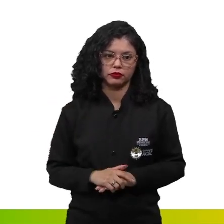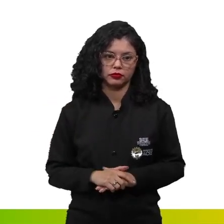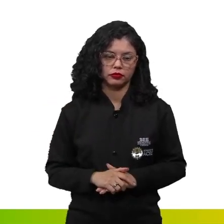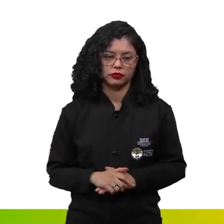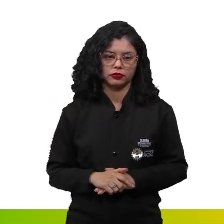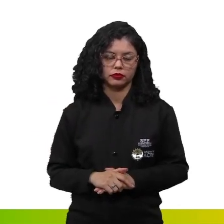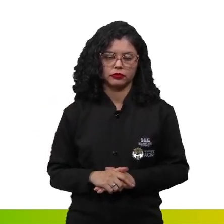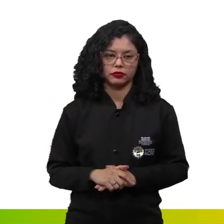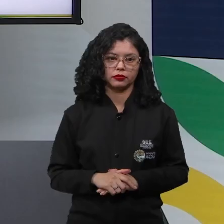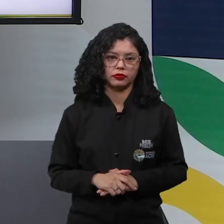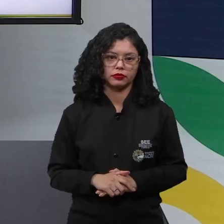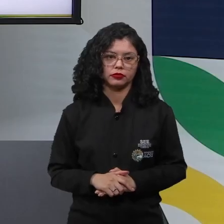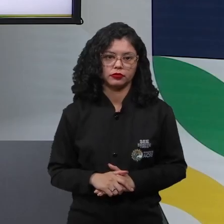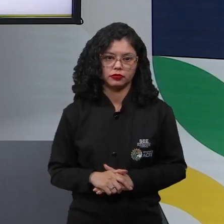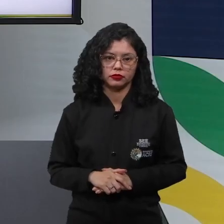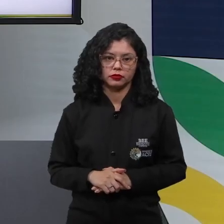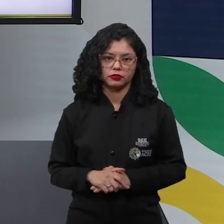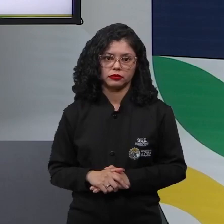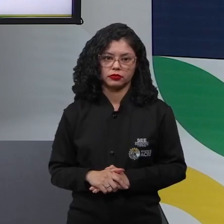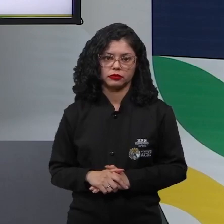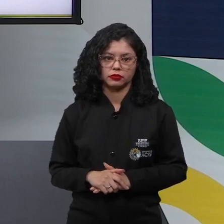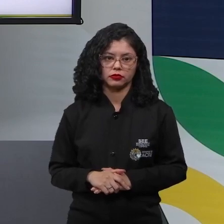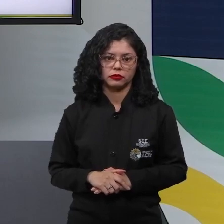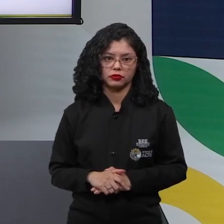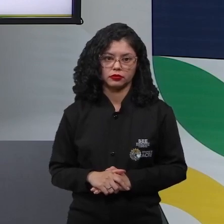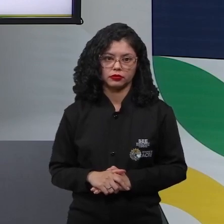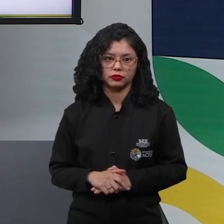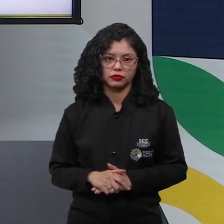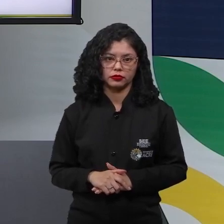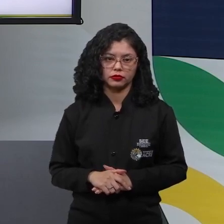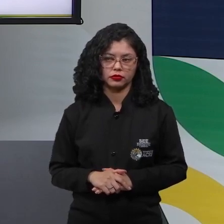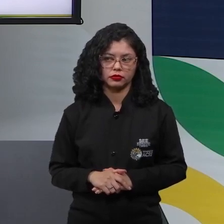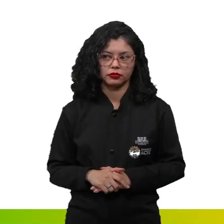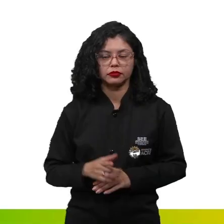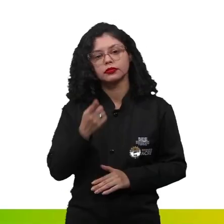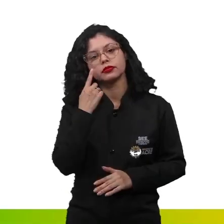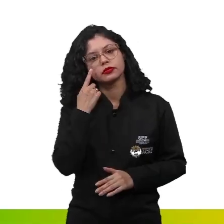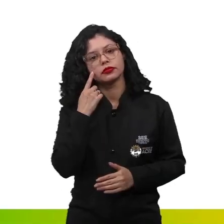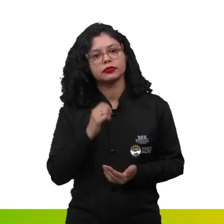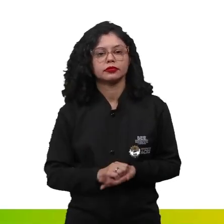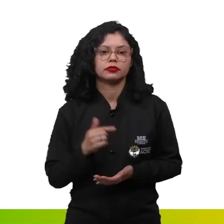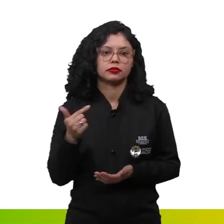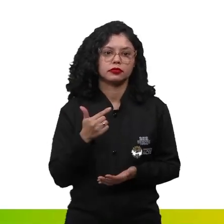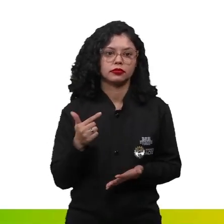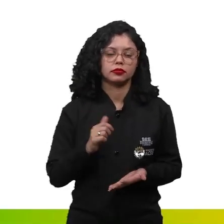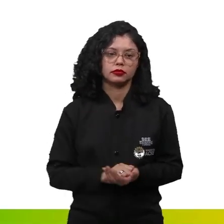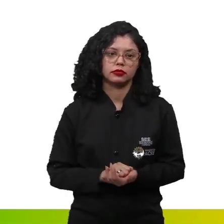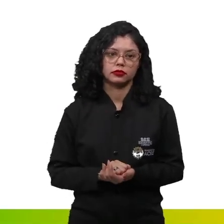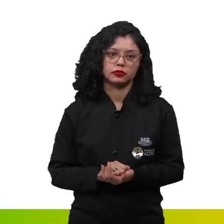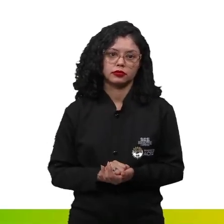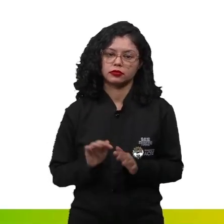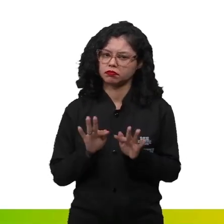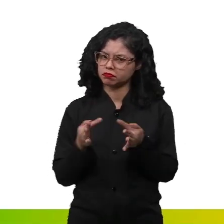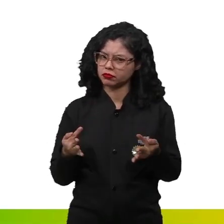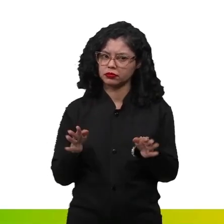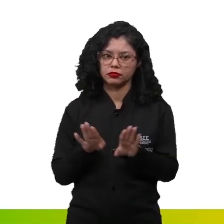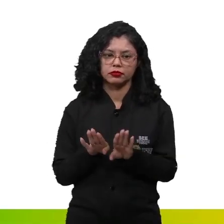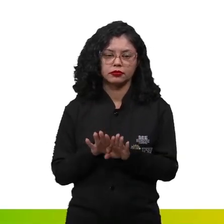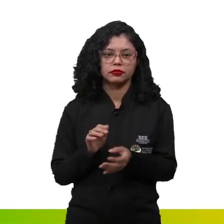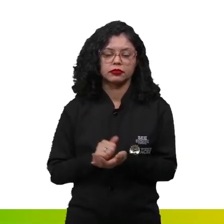V e F. Vamos para a próxima questão para a gente fechar nossa aula? Olha só. Questão 2. Uma questão simples